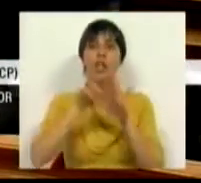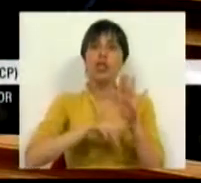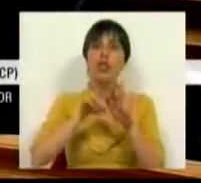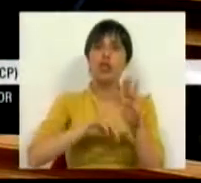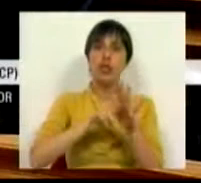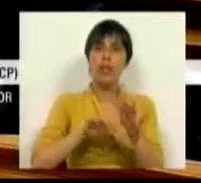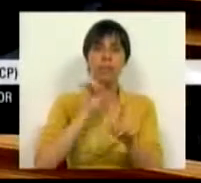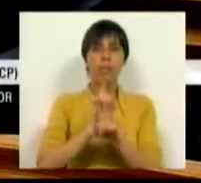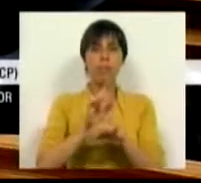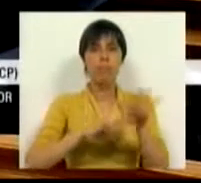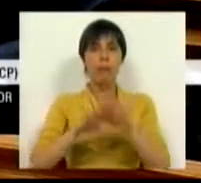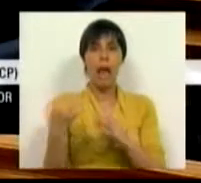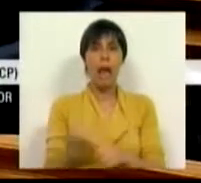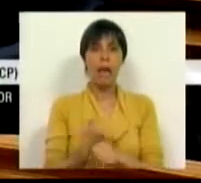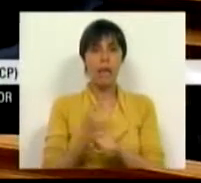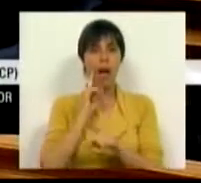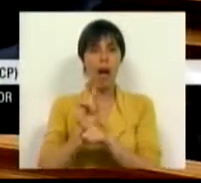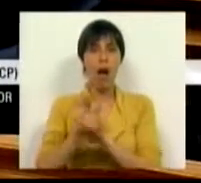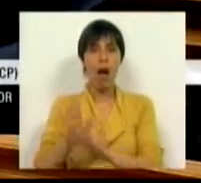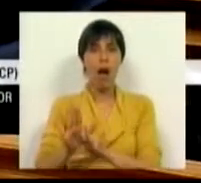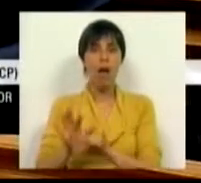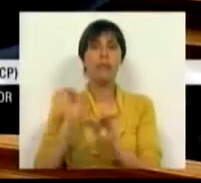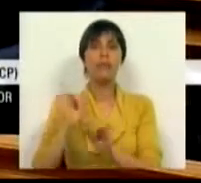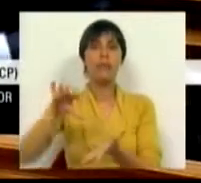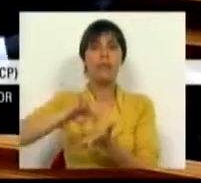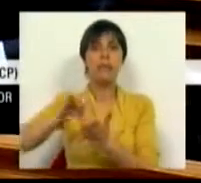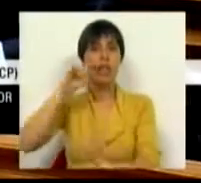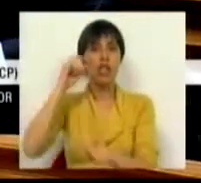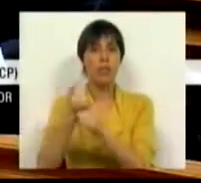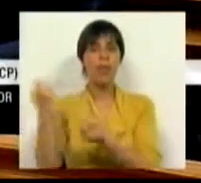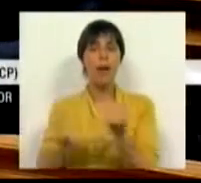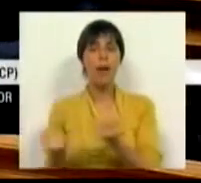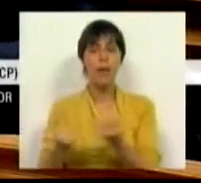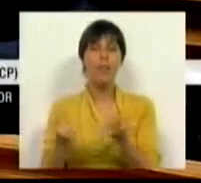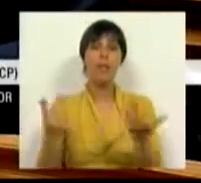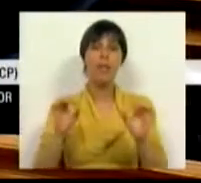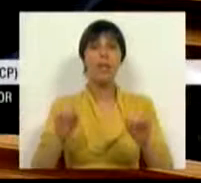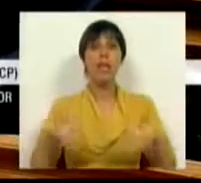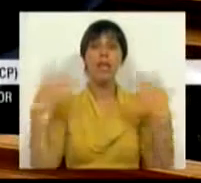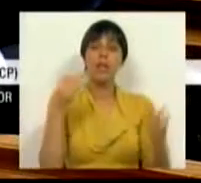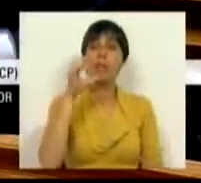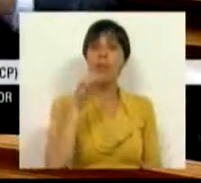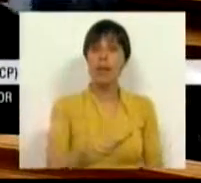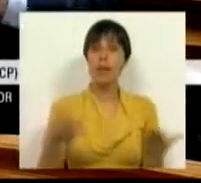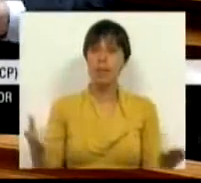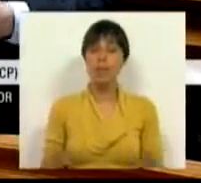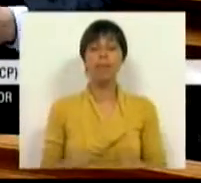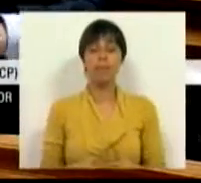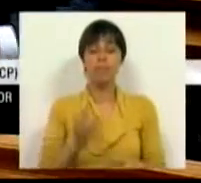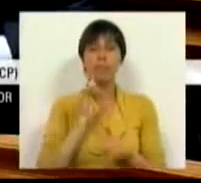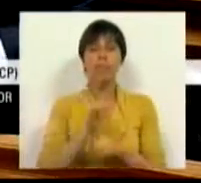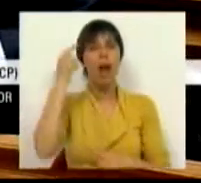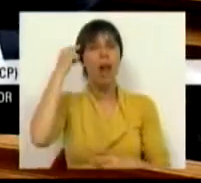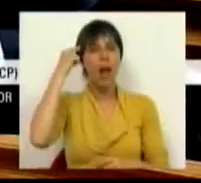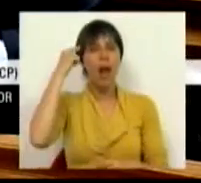regime de exercício de atividade e permanência no que diz respeito aos centros de inspeção automóvel. É da iniciativa do Partido Comunista e ainda temos